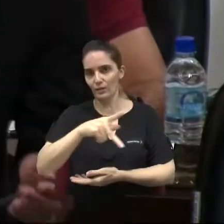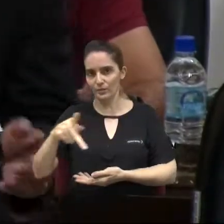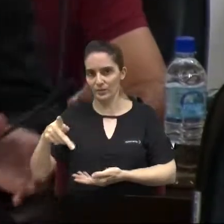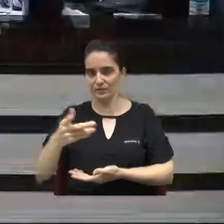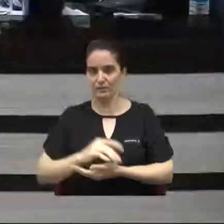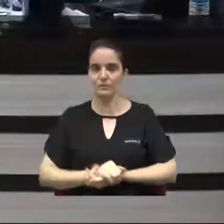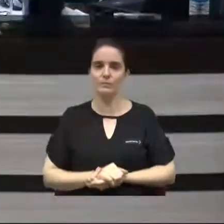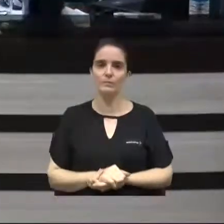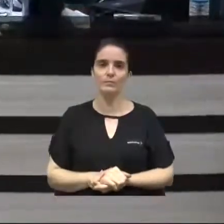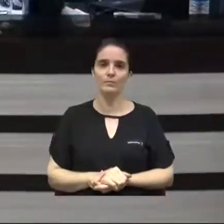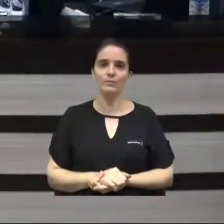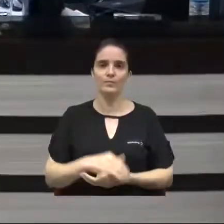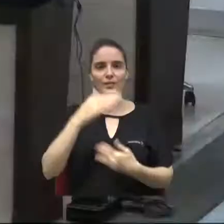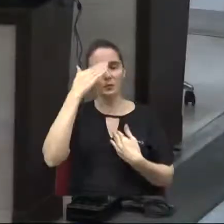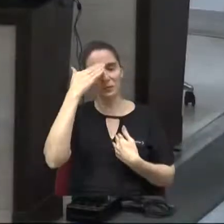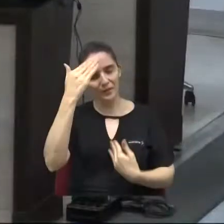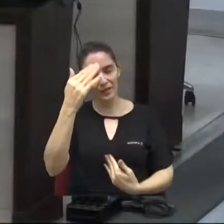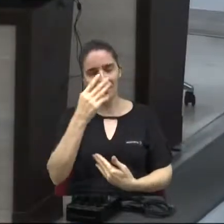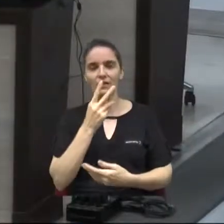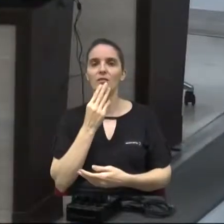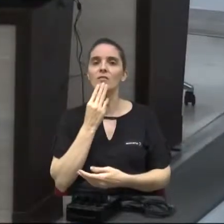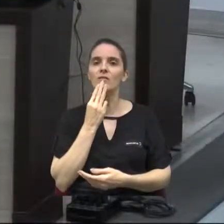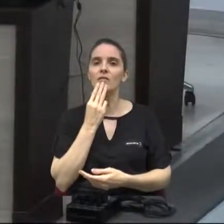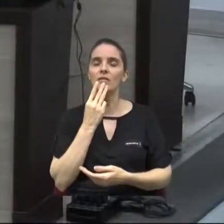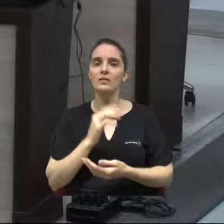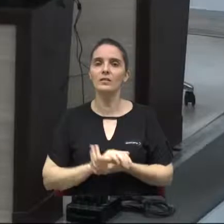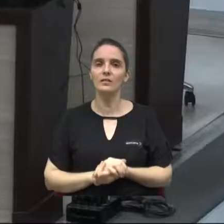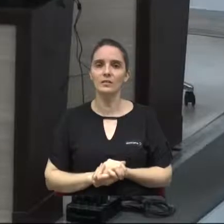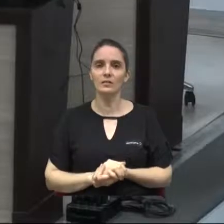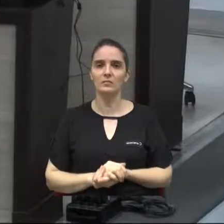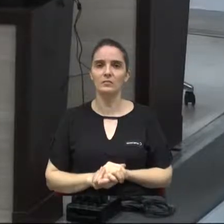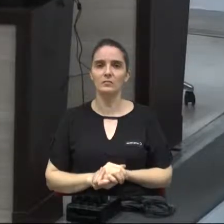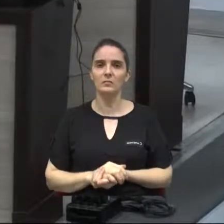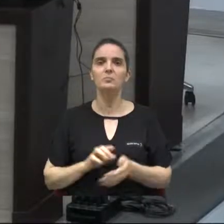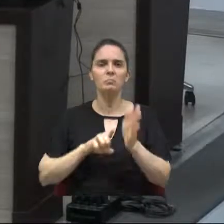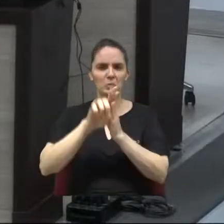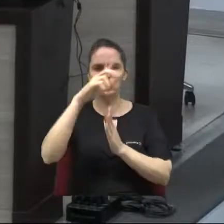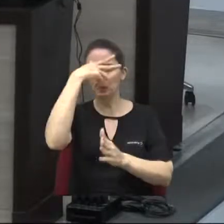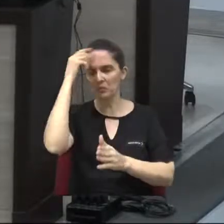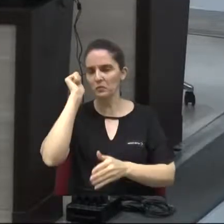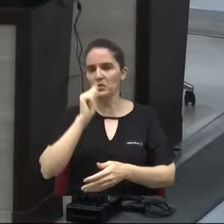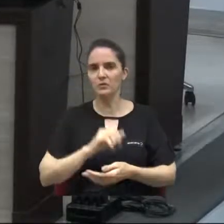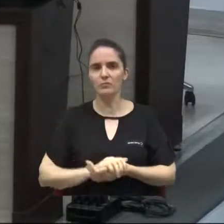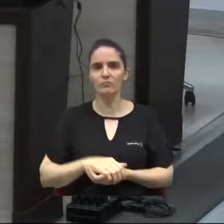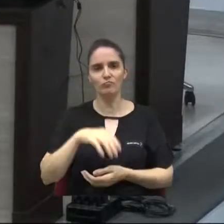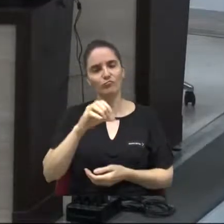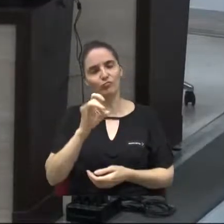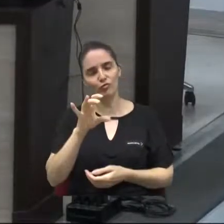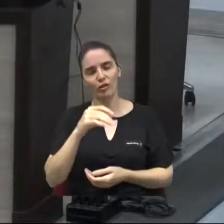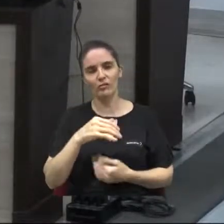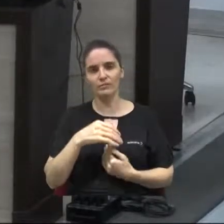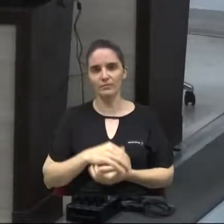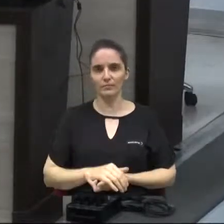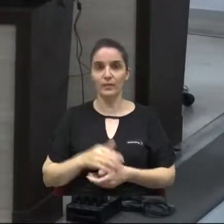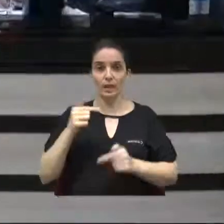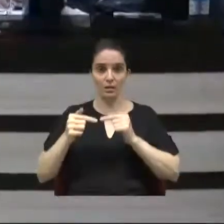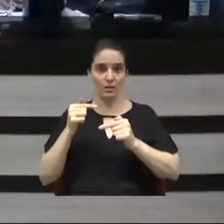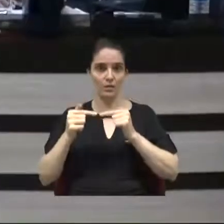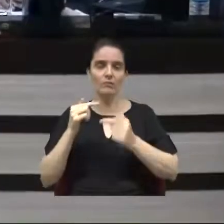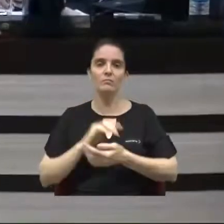presidente. Obrigado pela contribuição, vereador, e sou favorável a esse requerimento. Era o que tinha para esse momento. Obrigado. Continua a